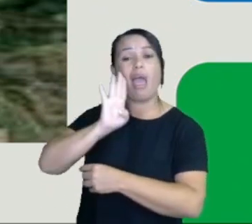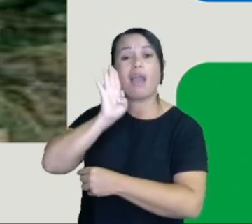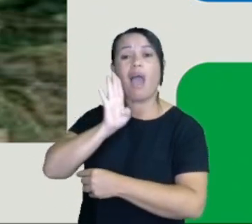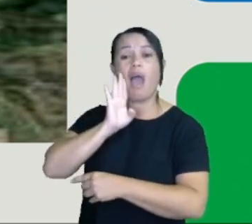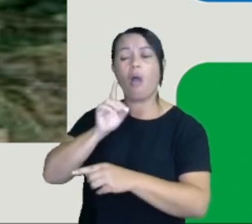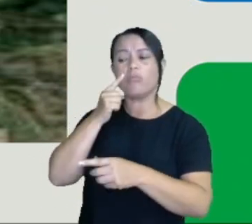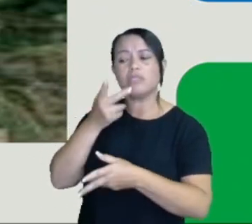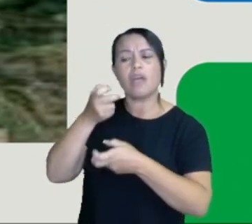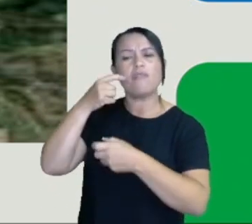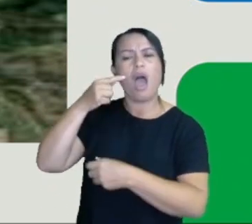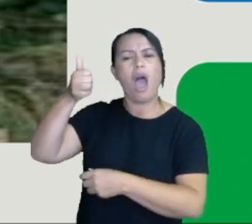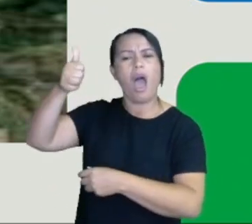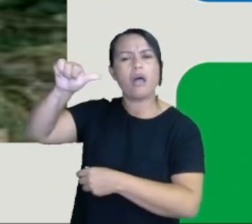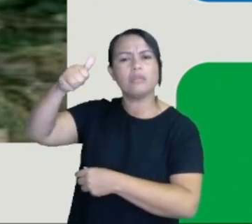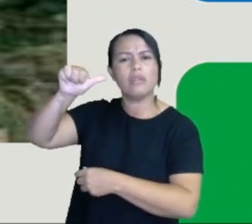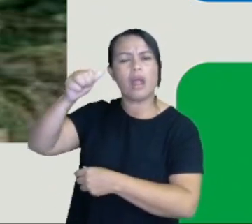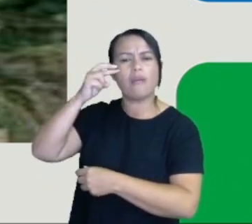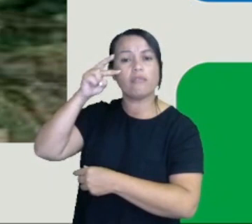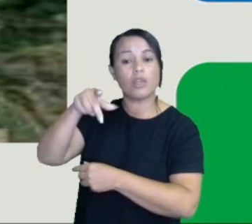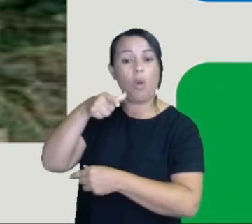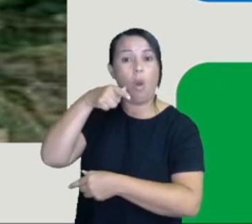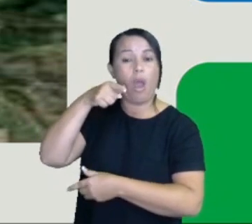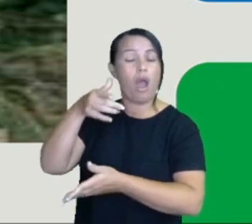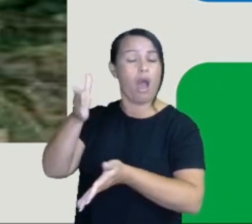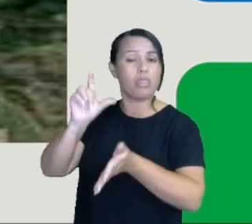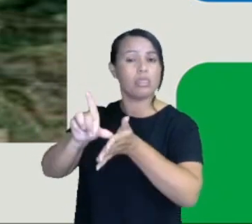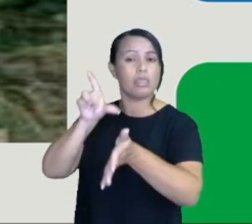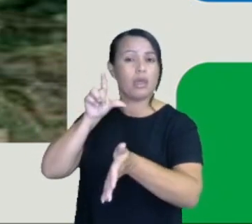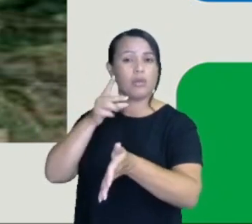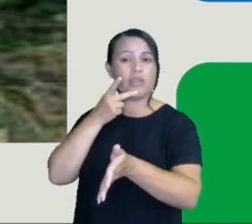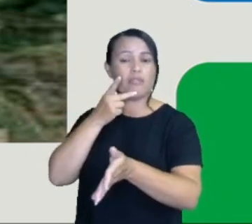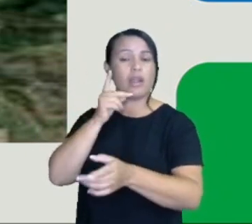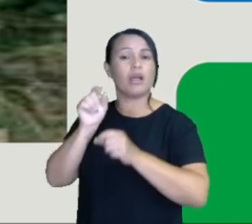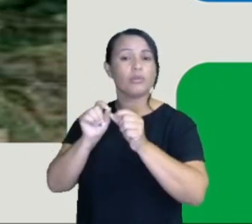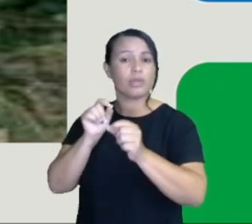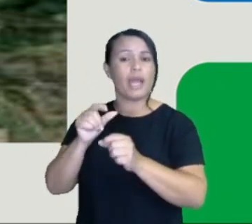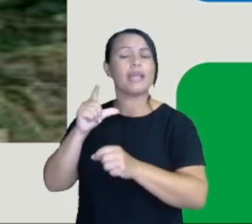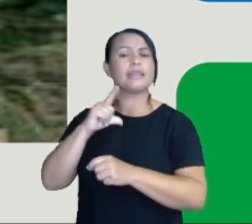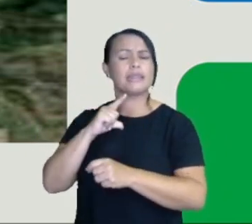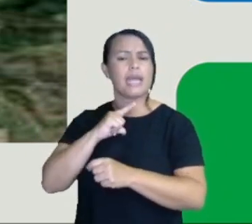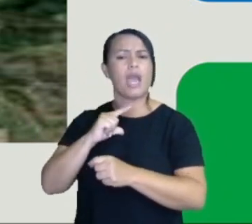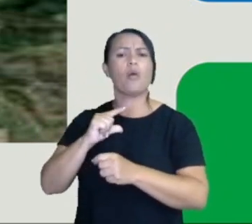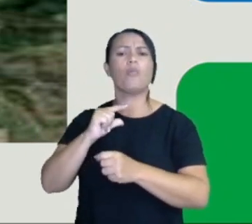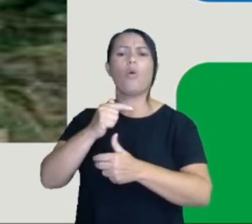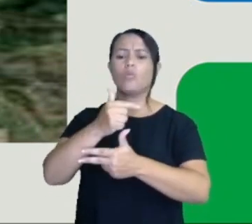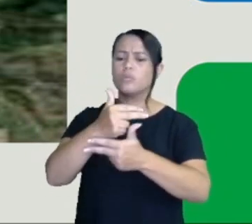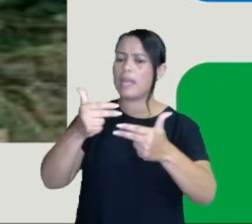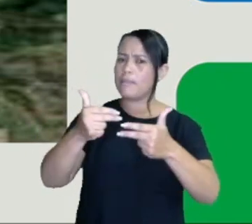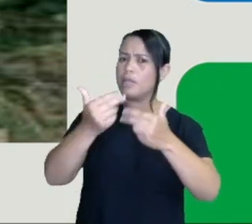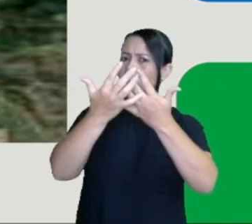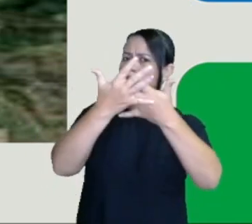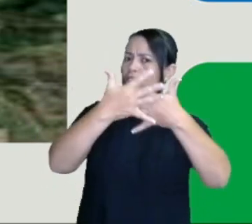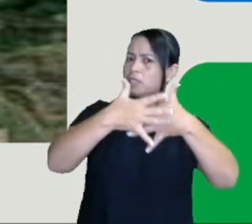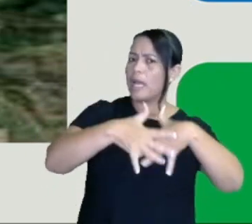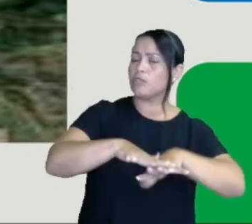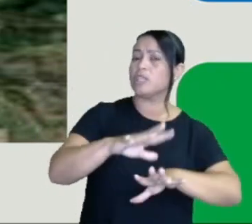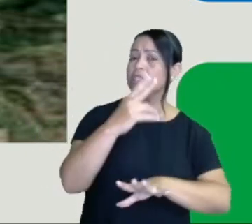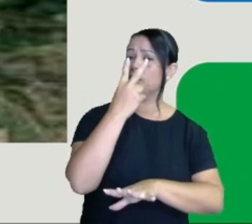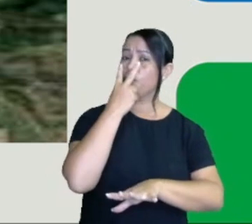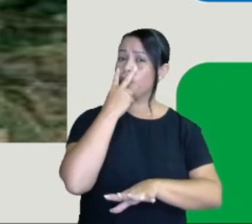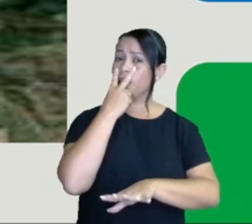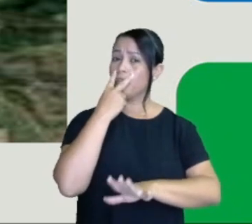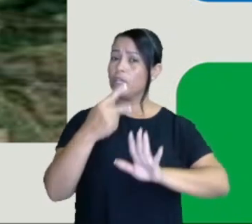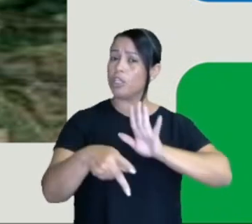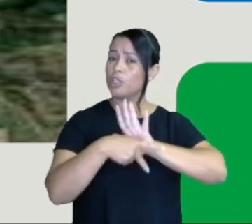consegue analisar. Então, como eu falei anteriormente, né? Nós temos os elementos naturais. Então, Vitória de